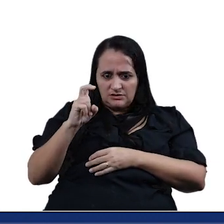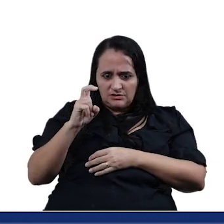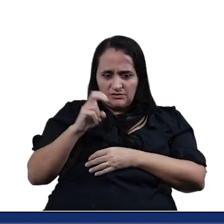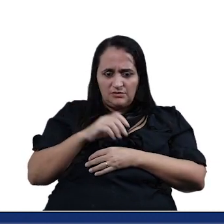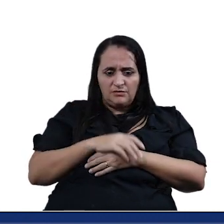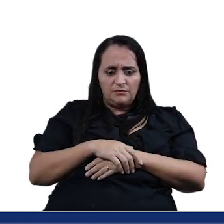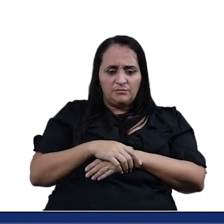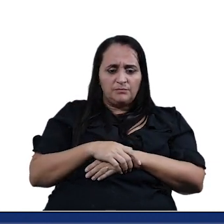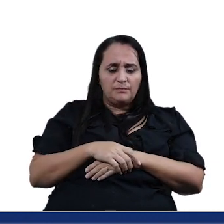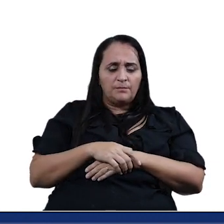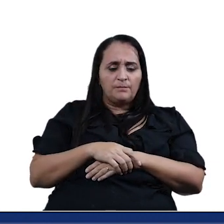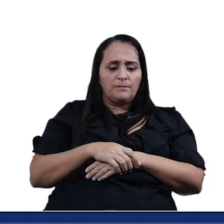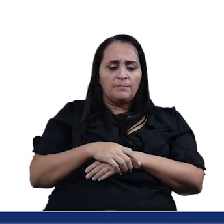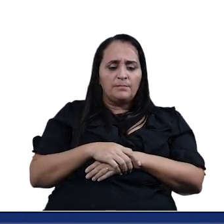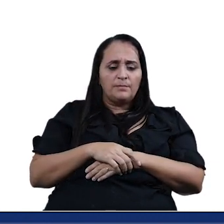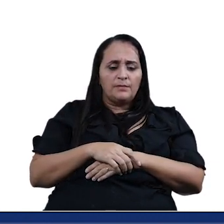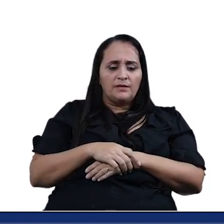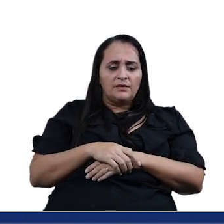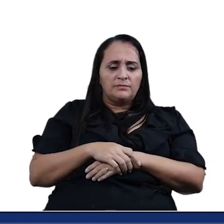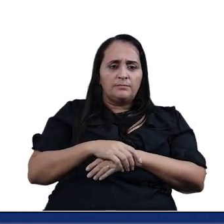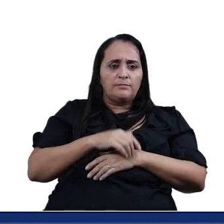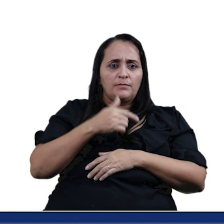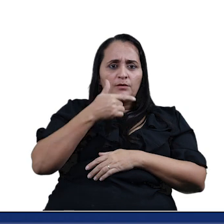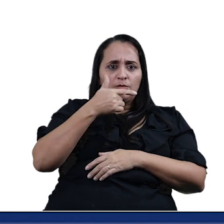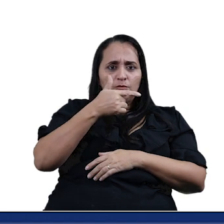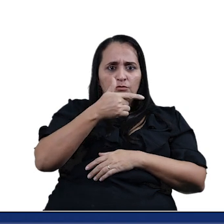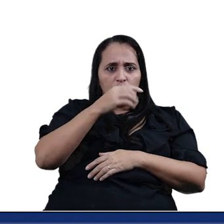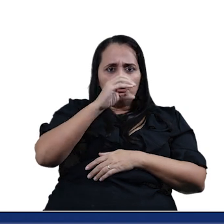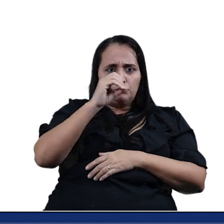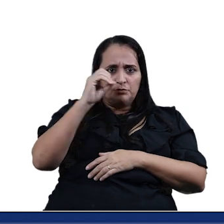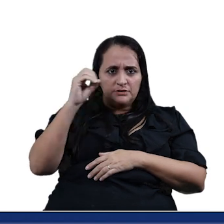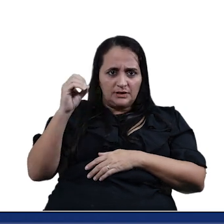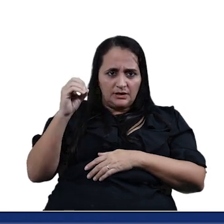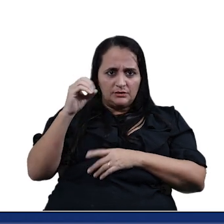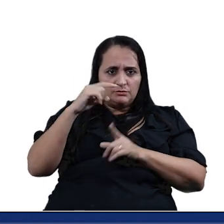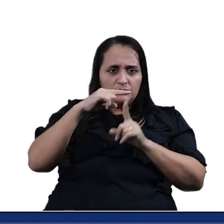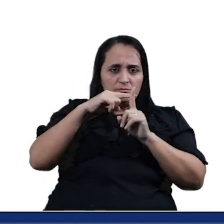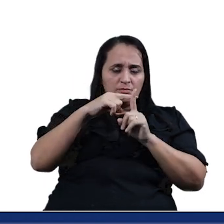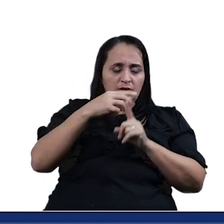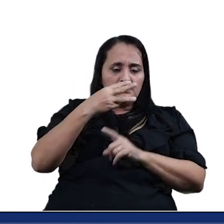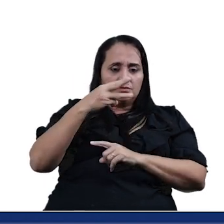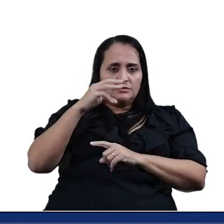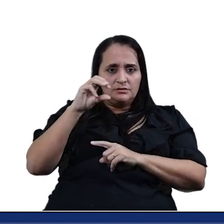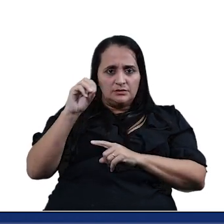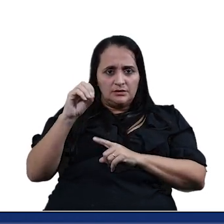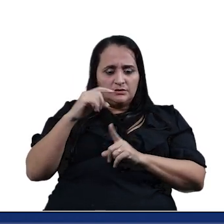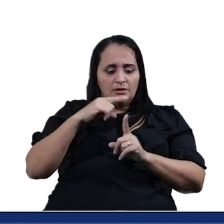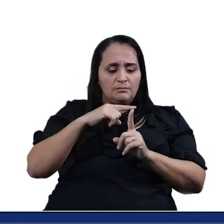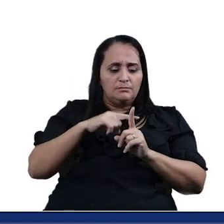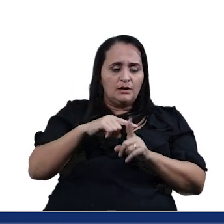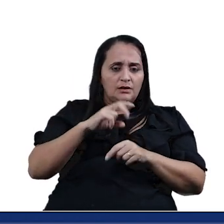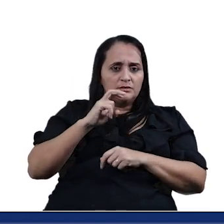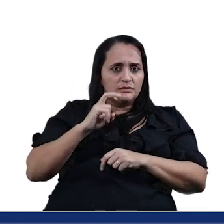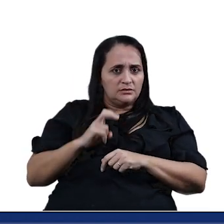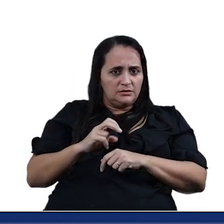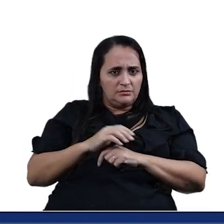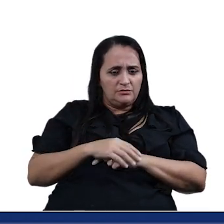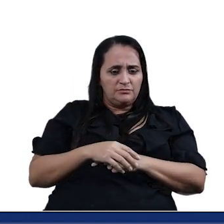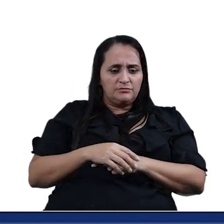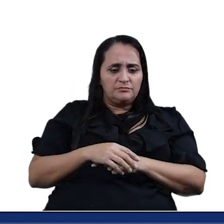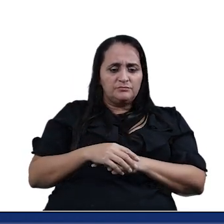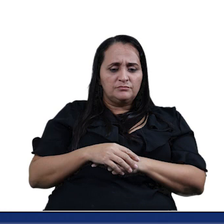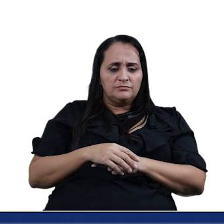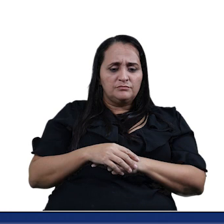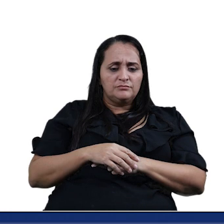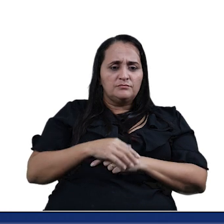235. Olha, é o 200 mais 30 mais 5. Pois os 2